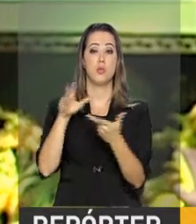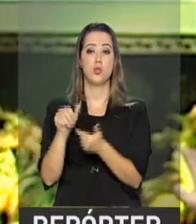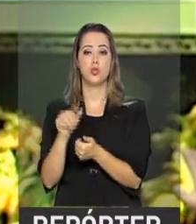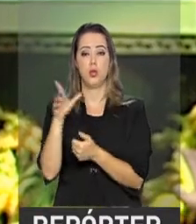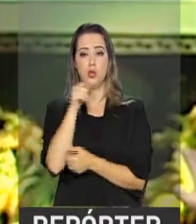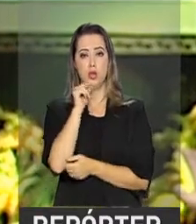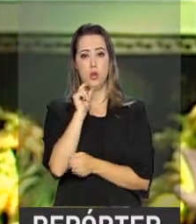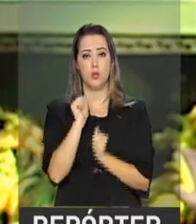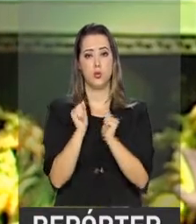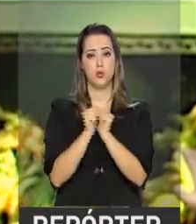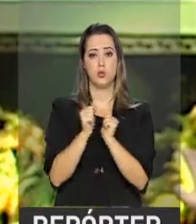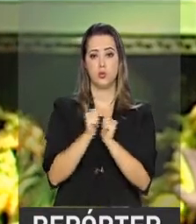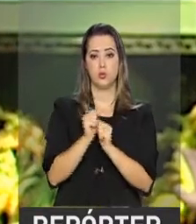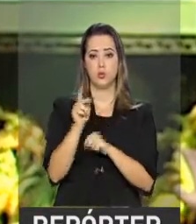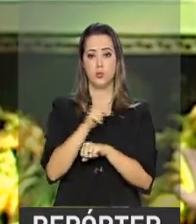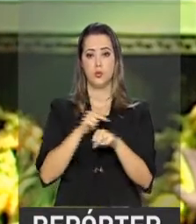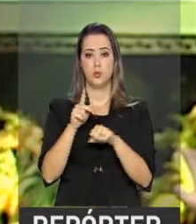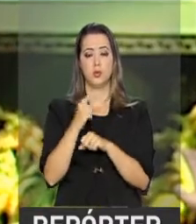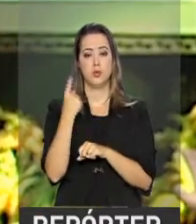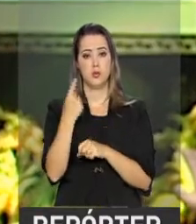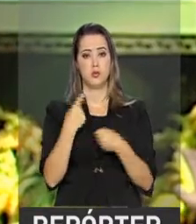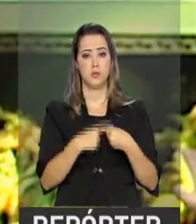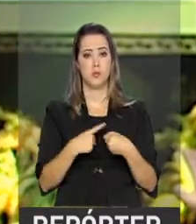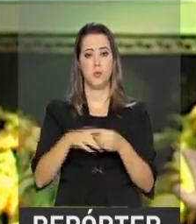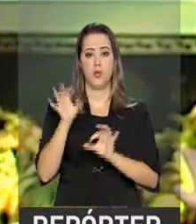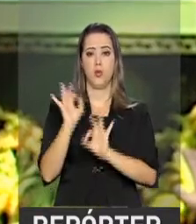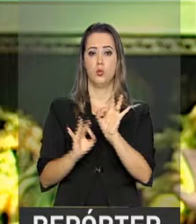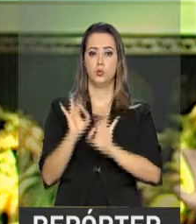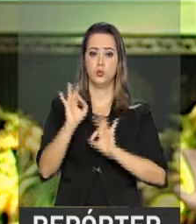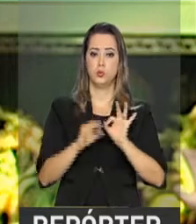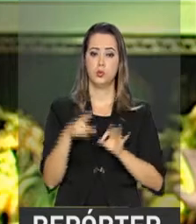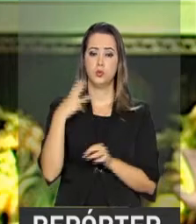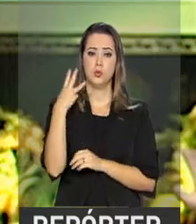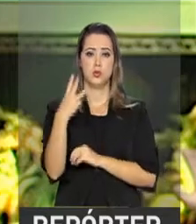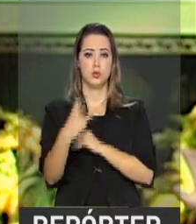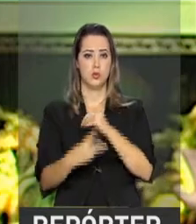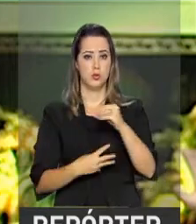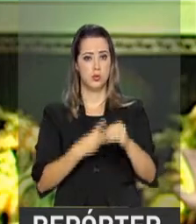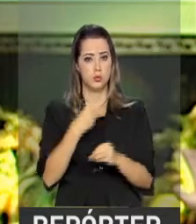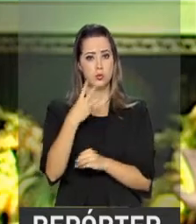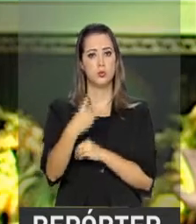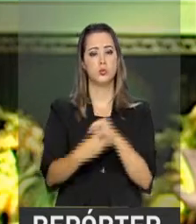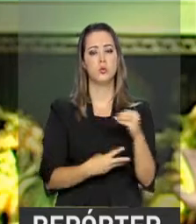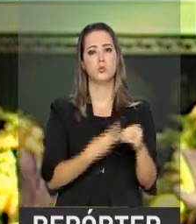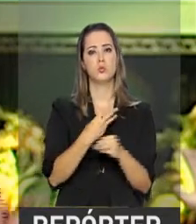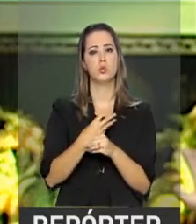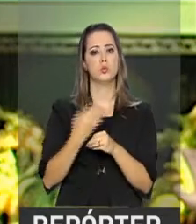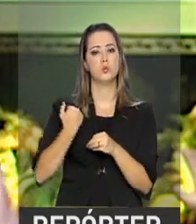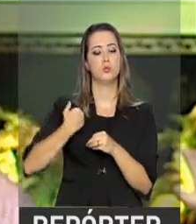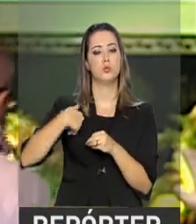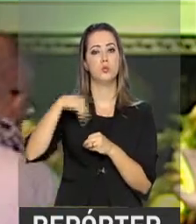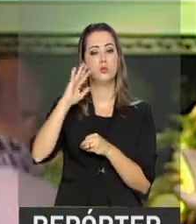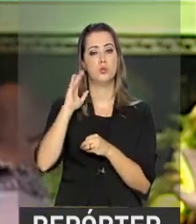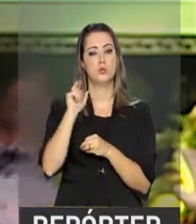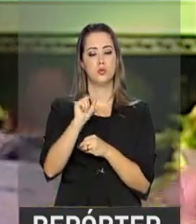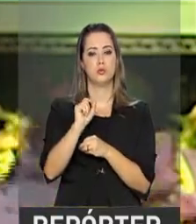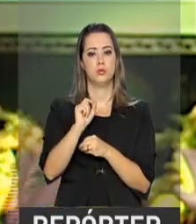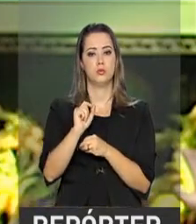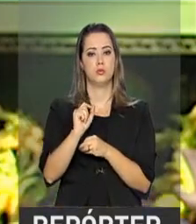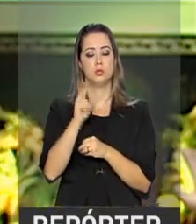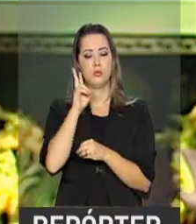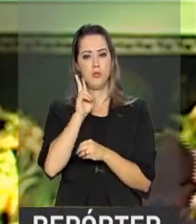país e uma cidade organizam a cada três anos para aumentar a